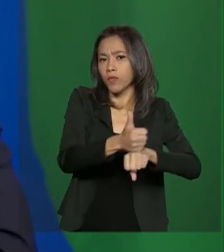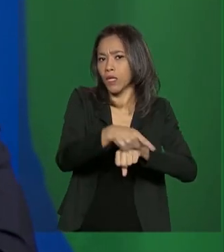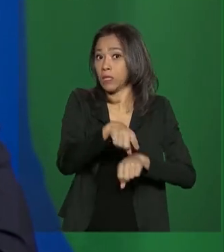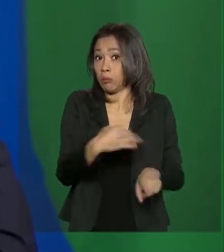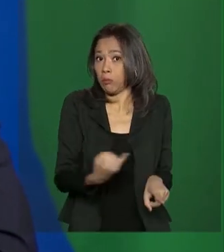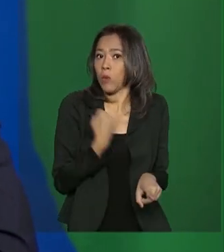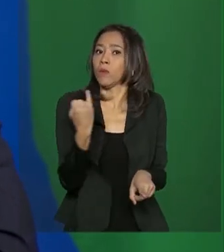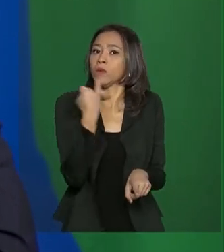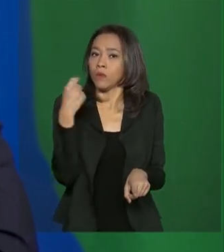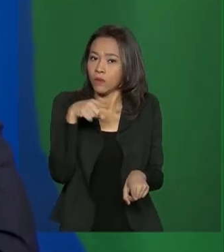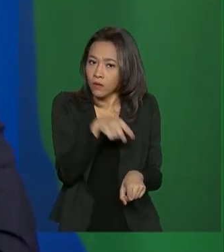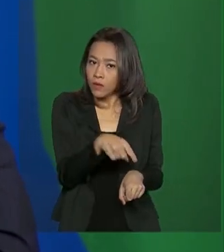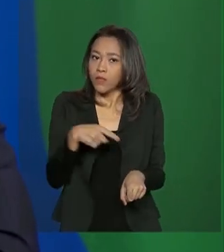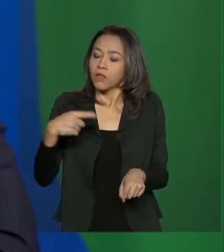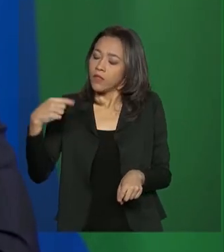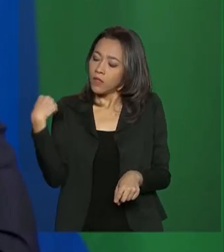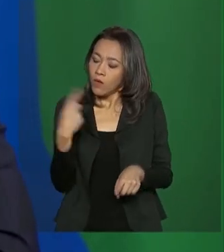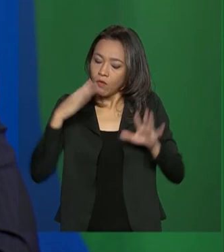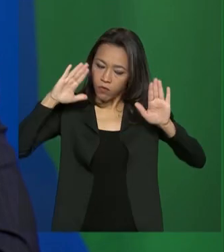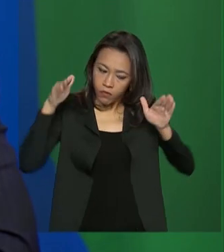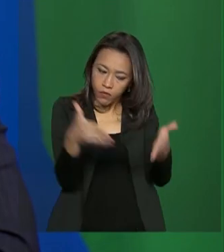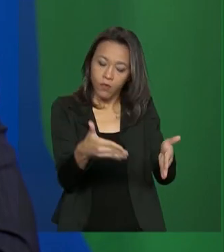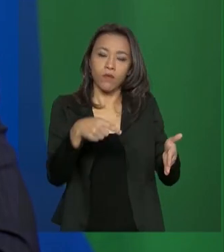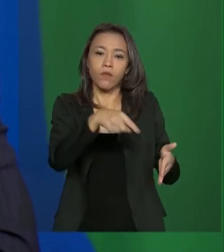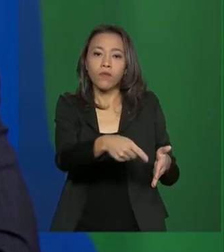colocada como prioritária aí na campanha de vacinação.